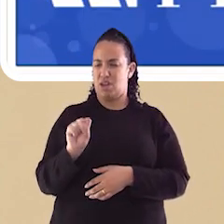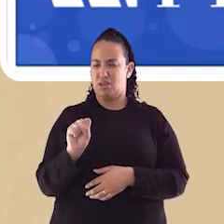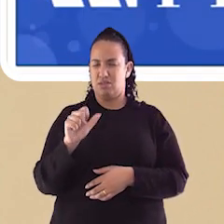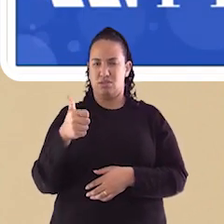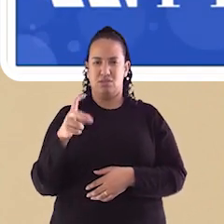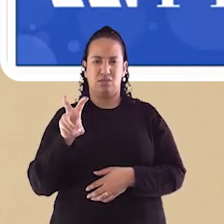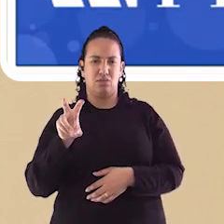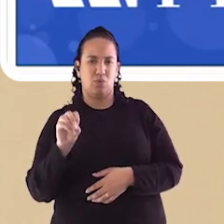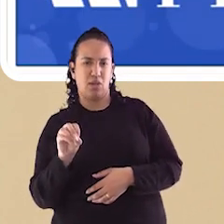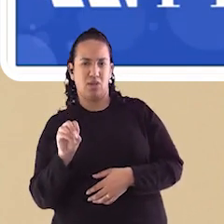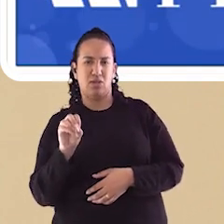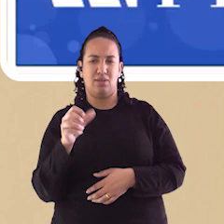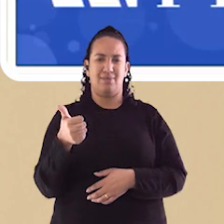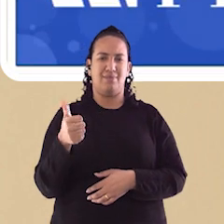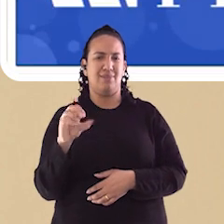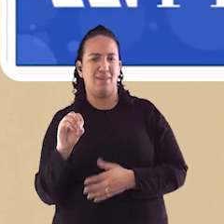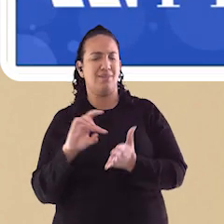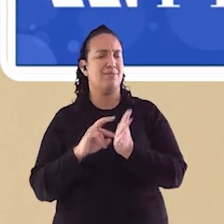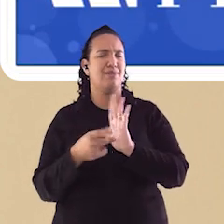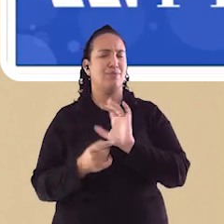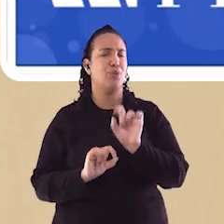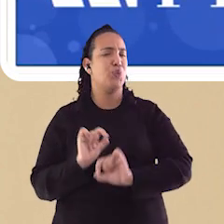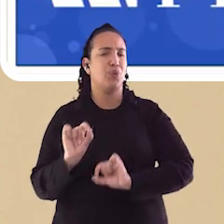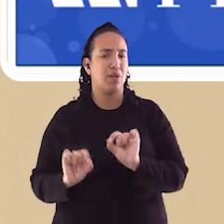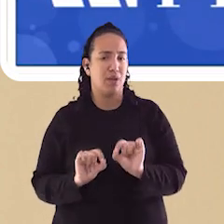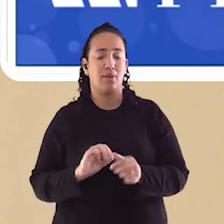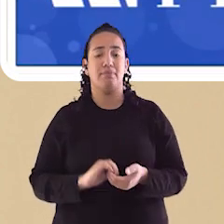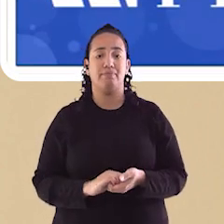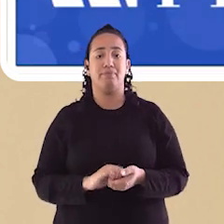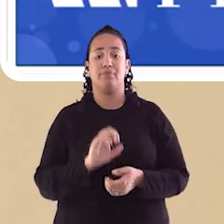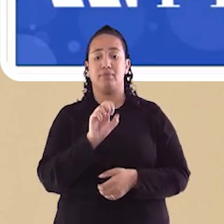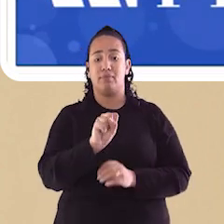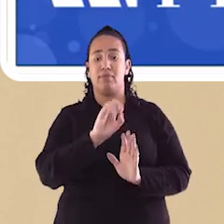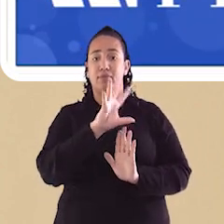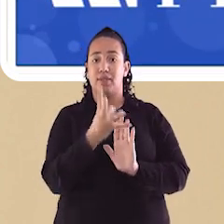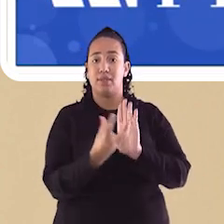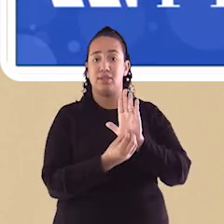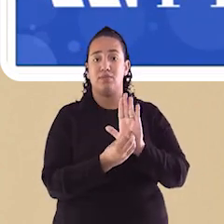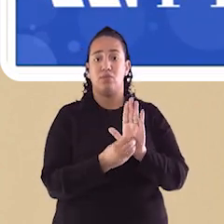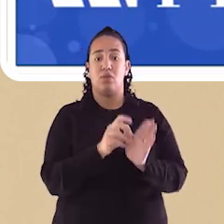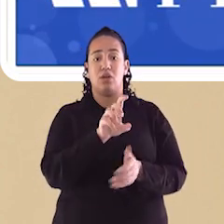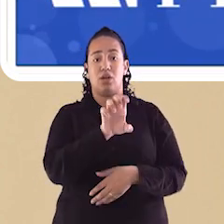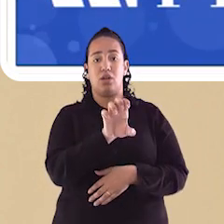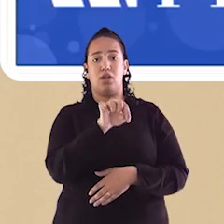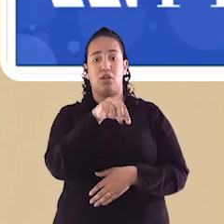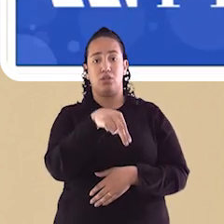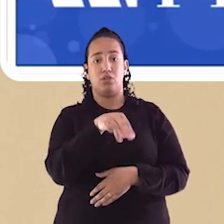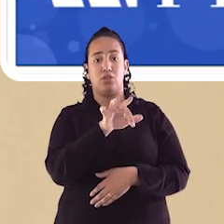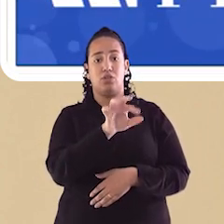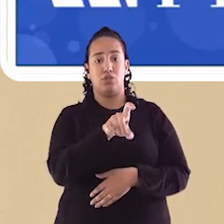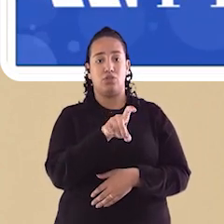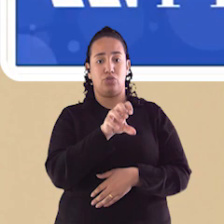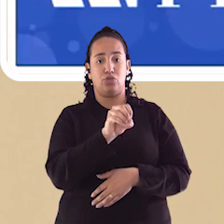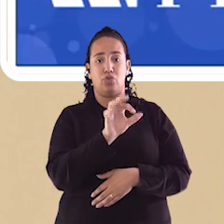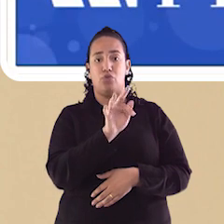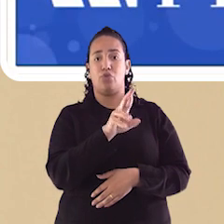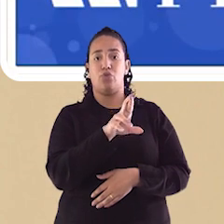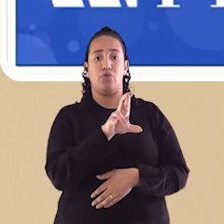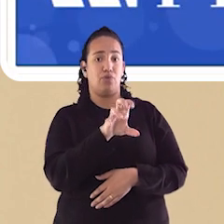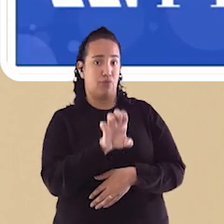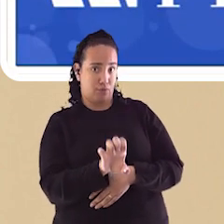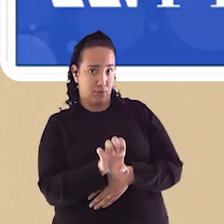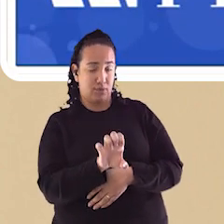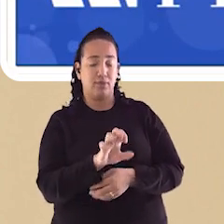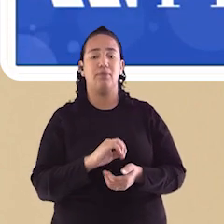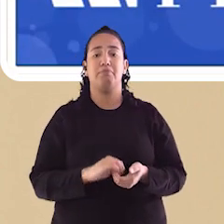frente, S50, S10. O que significa aquilo aí? Bom, S é o símbolo do enxofre na tabela periódica. Eu não sei